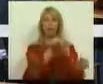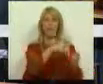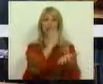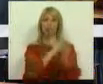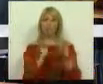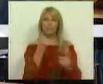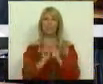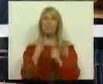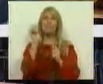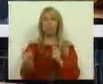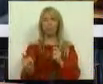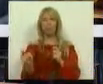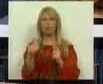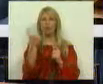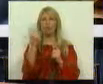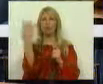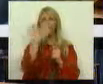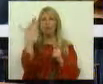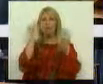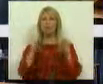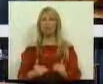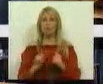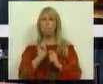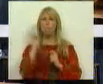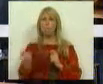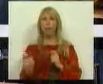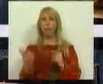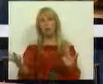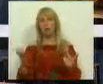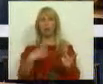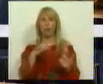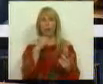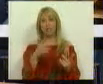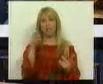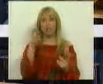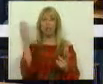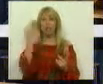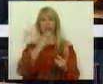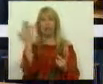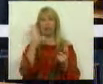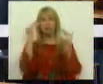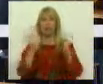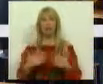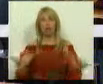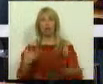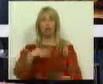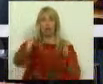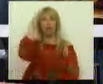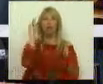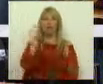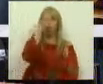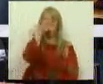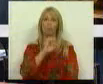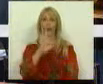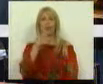casos, abaixo dos 20 dias, ou seja, muito abaixo dos 30 dias que agora aqui se recomenda ao Governo. Mas é verdade